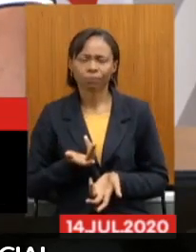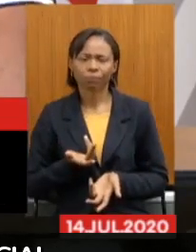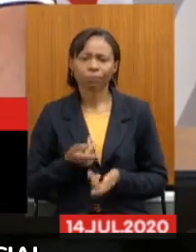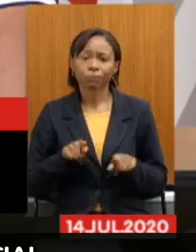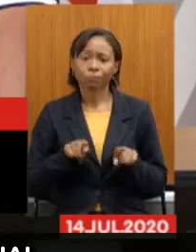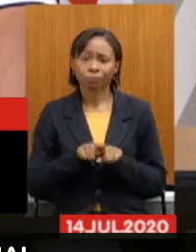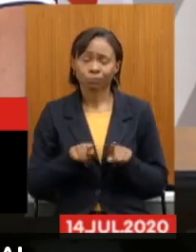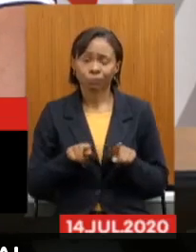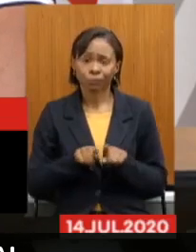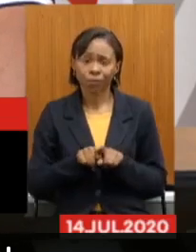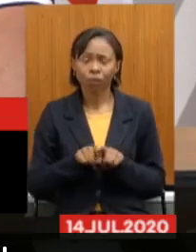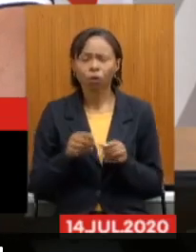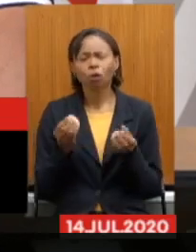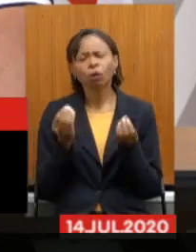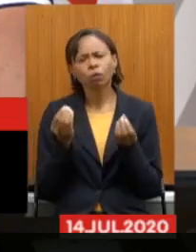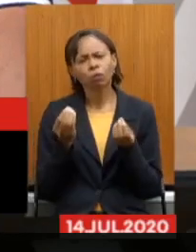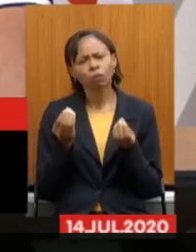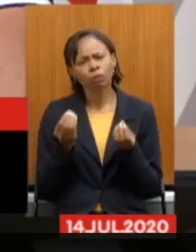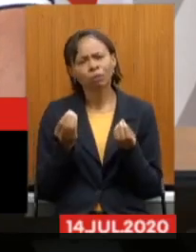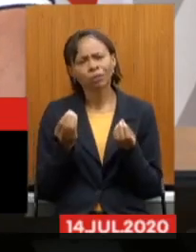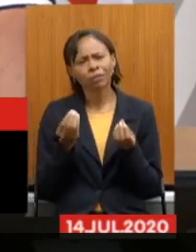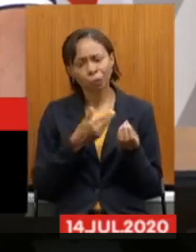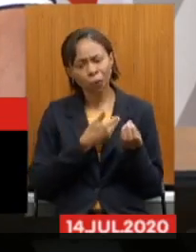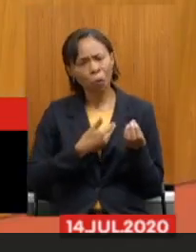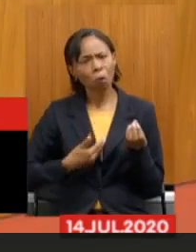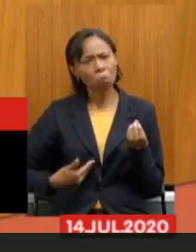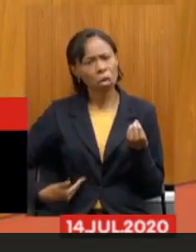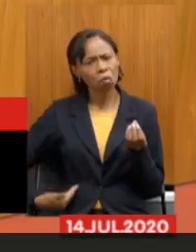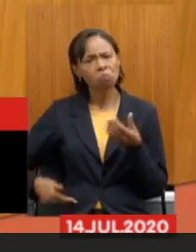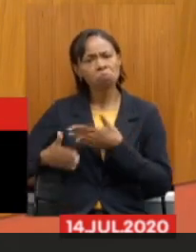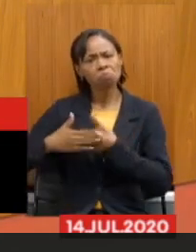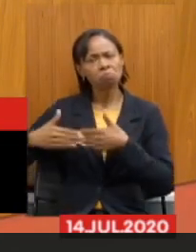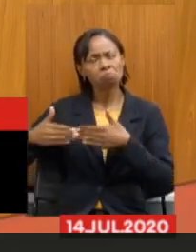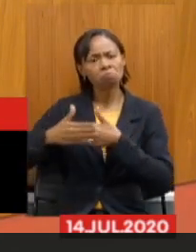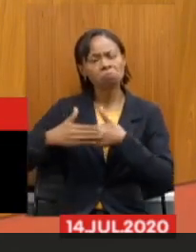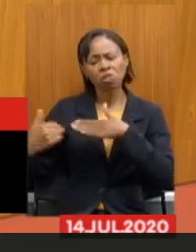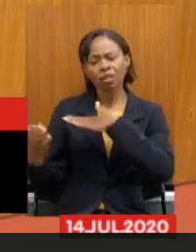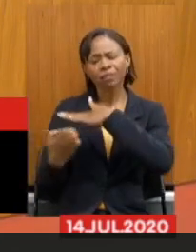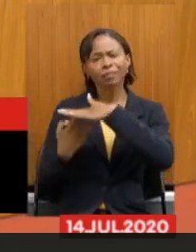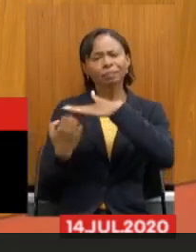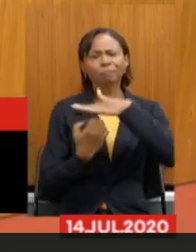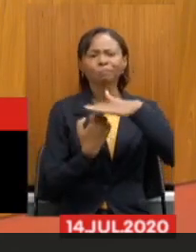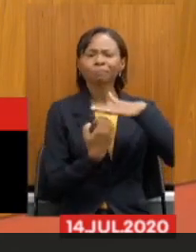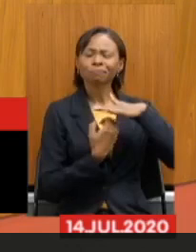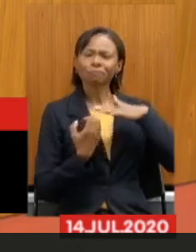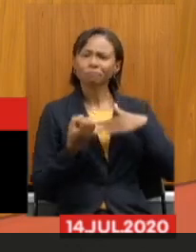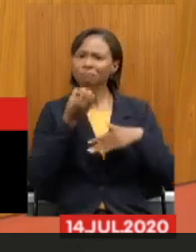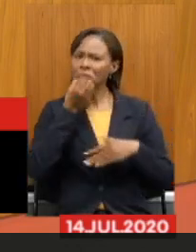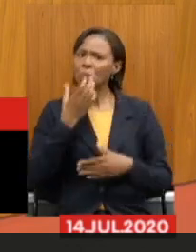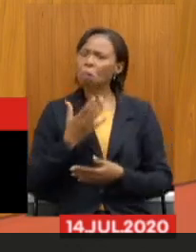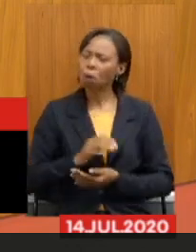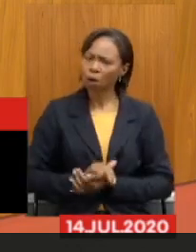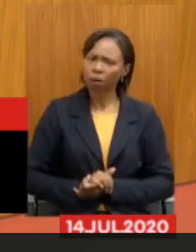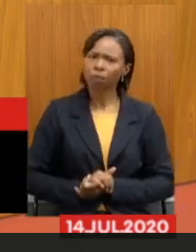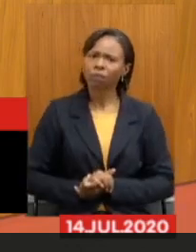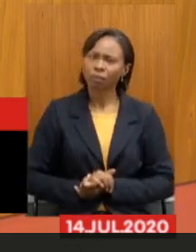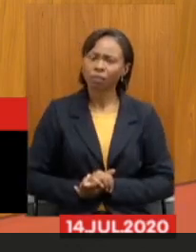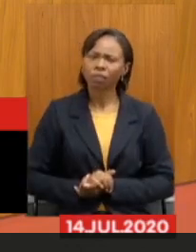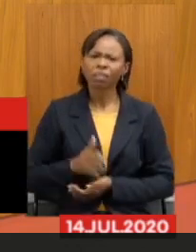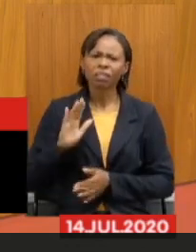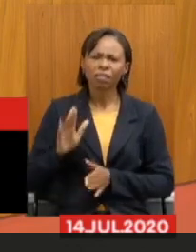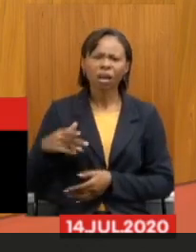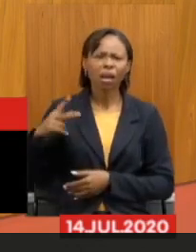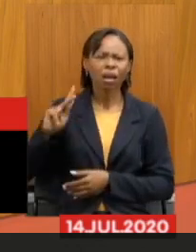como os governos são bondosos com os empresários. Nós temos aí um histórico